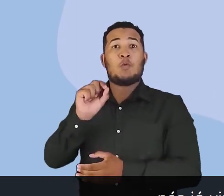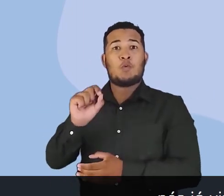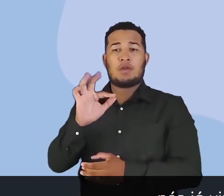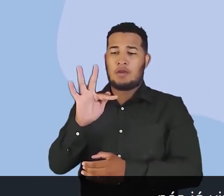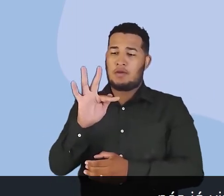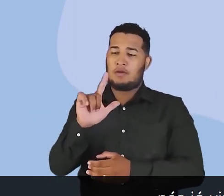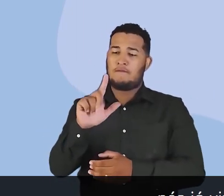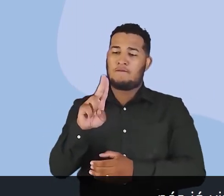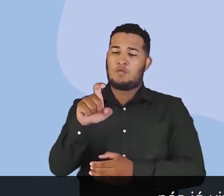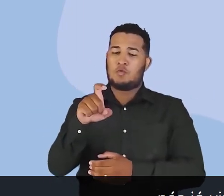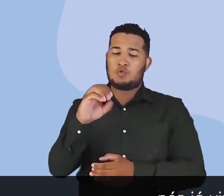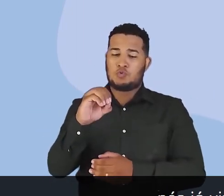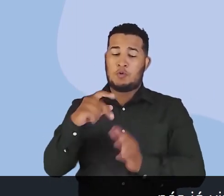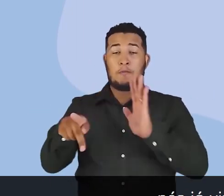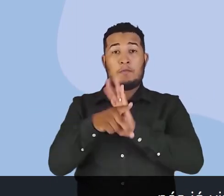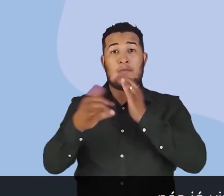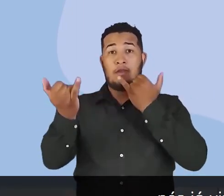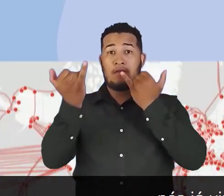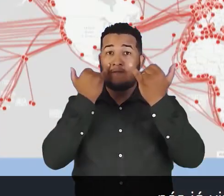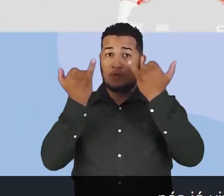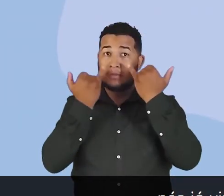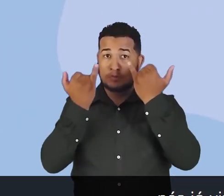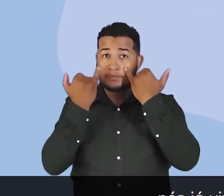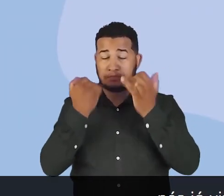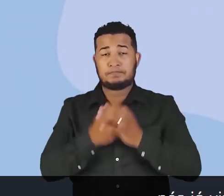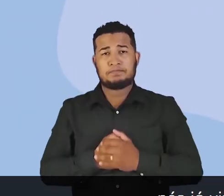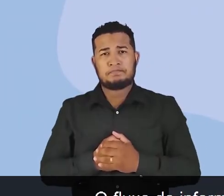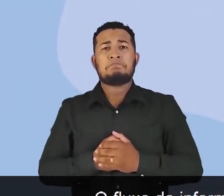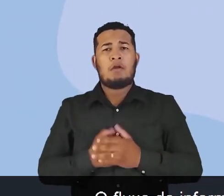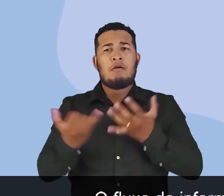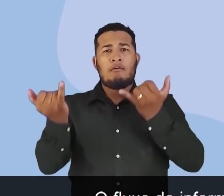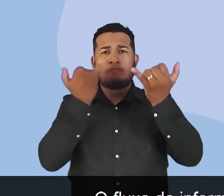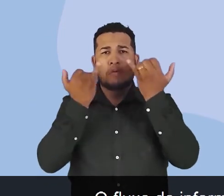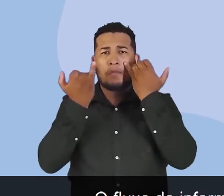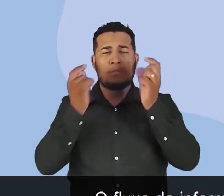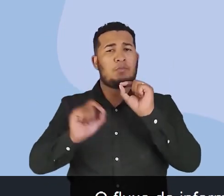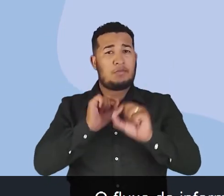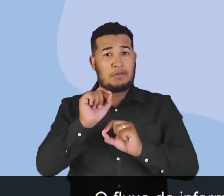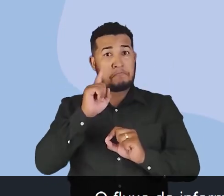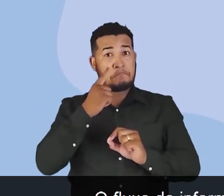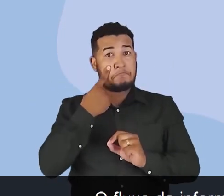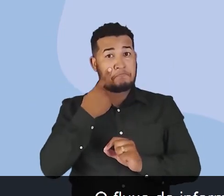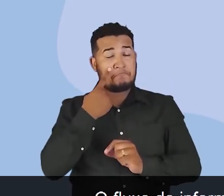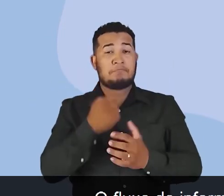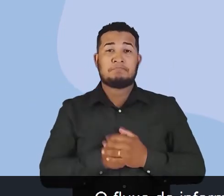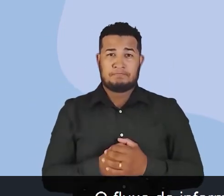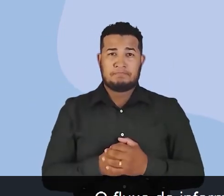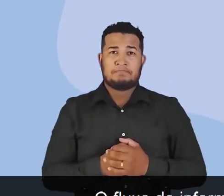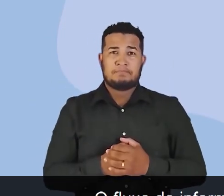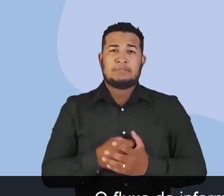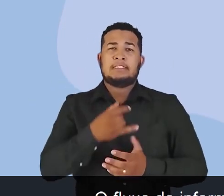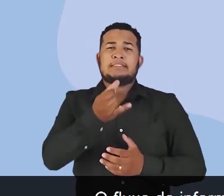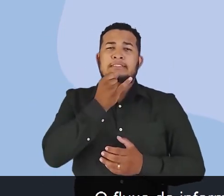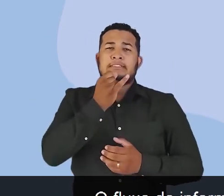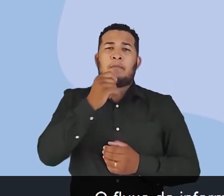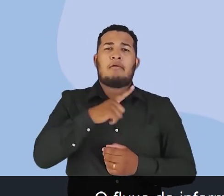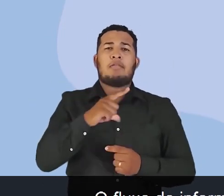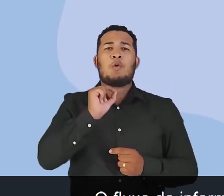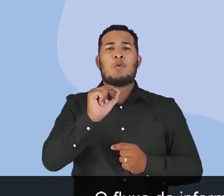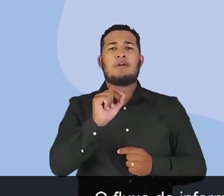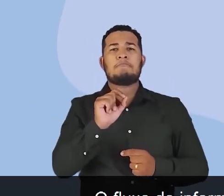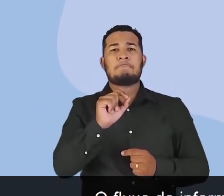nós vamos ver o fluxo de informação. Bom, o fluxo de informação, observem bem, feito aí